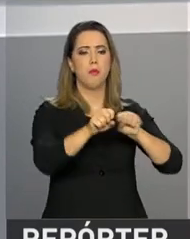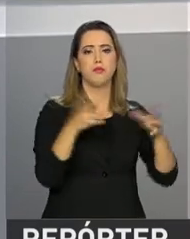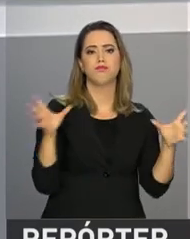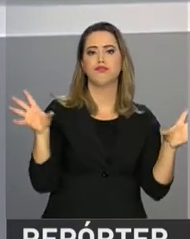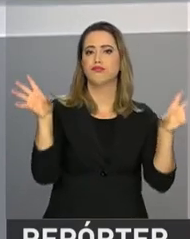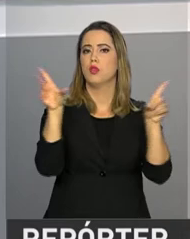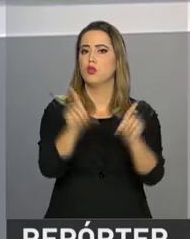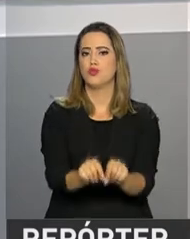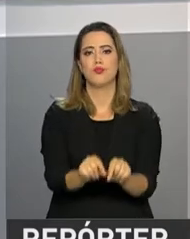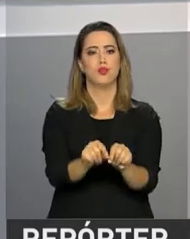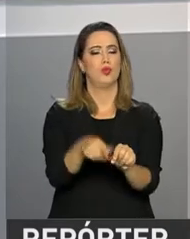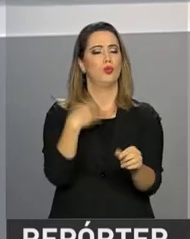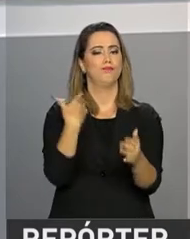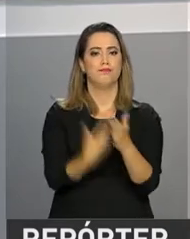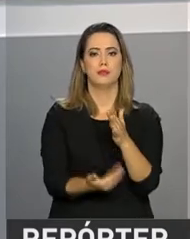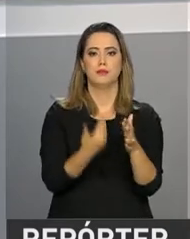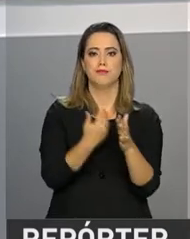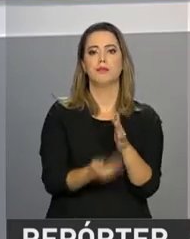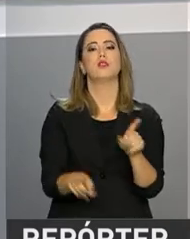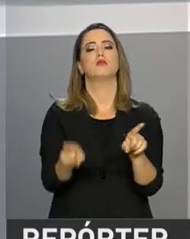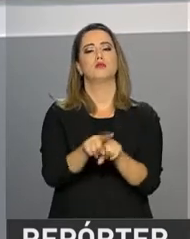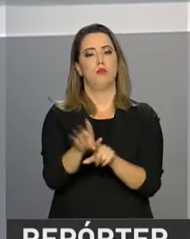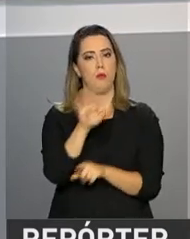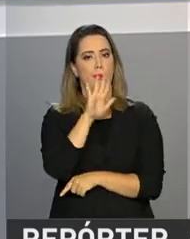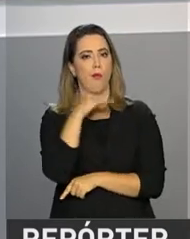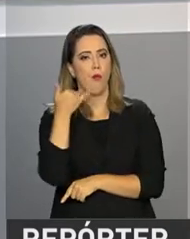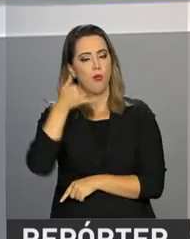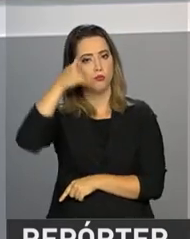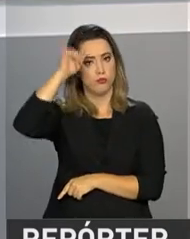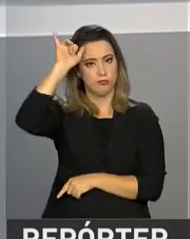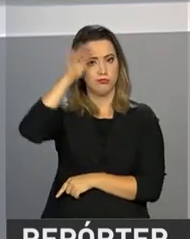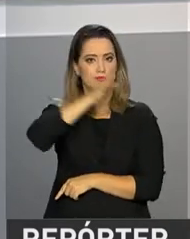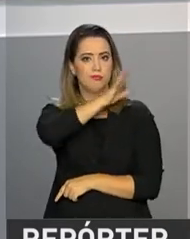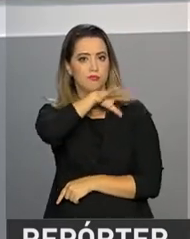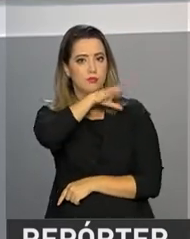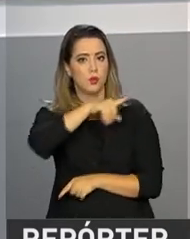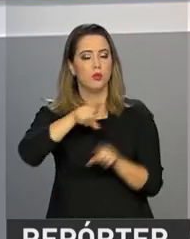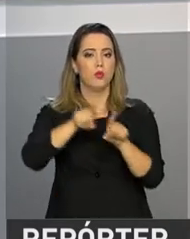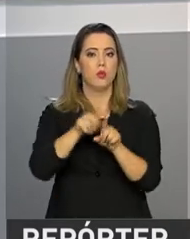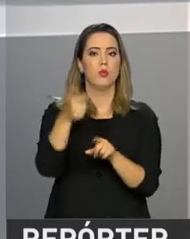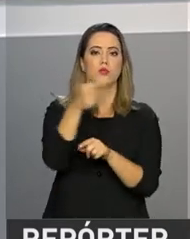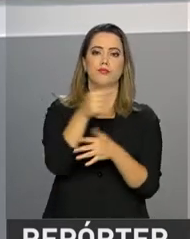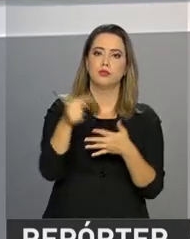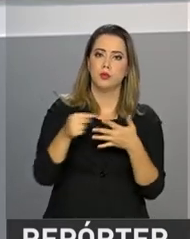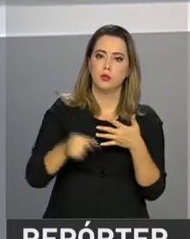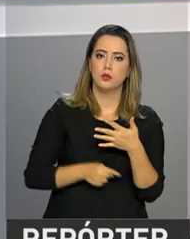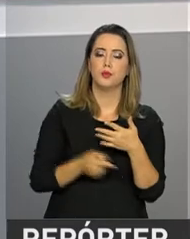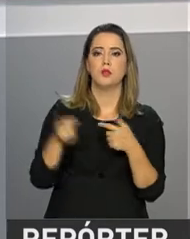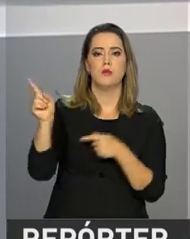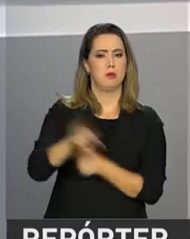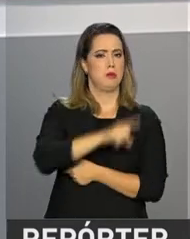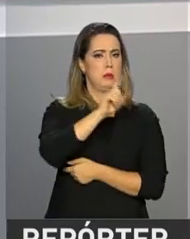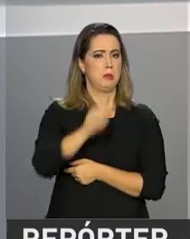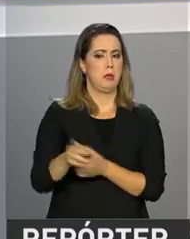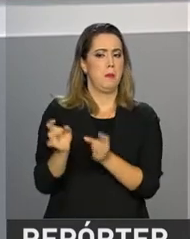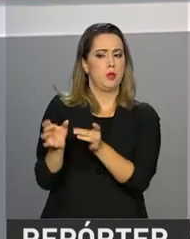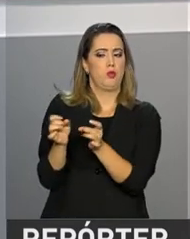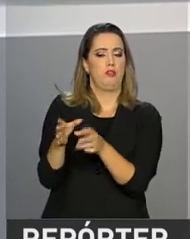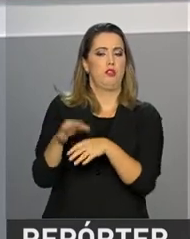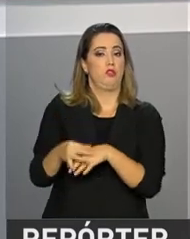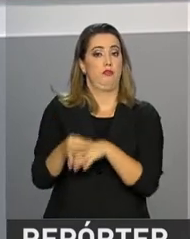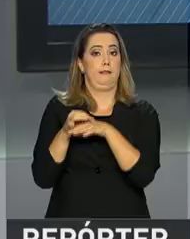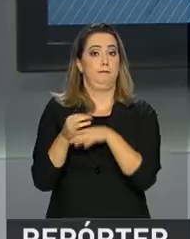perda de peso e até a morte dos animais outro prejuízo são as restrições à exportação da